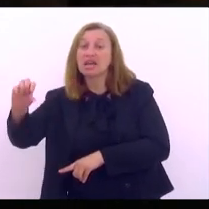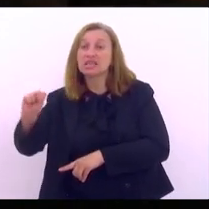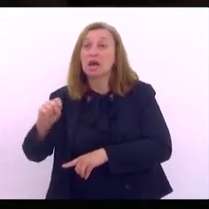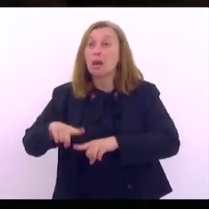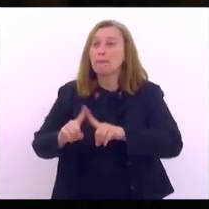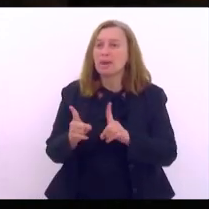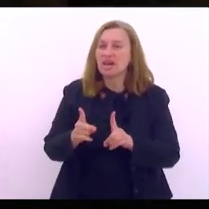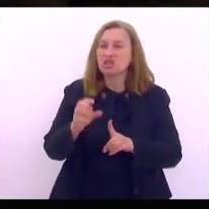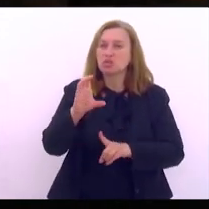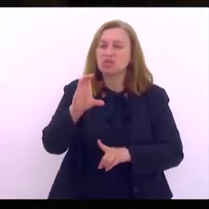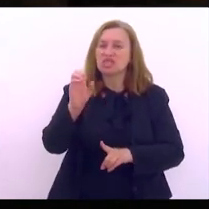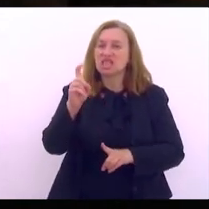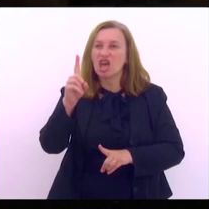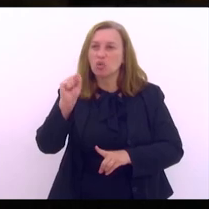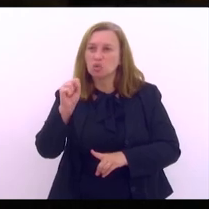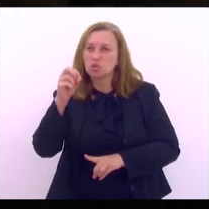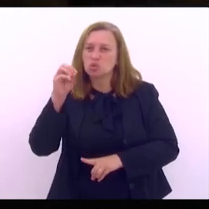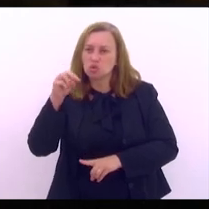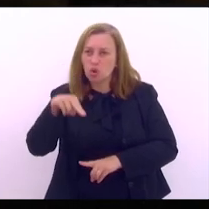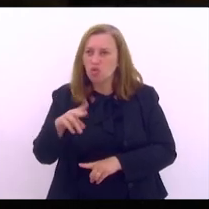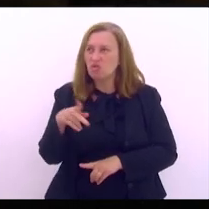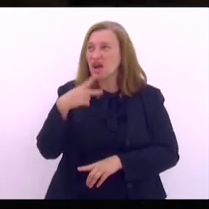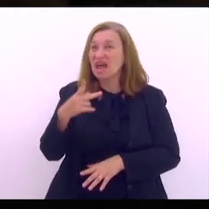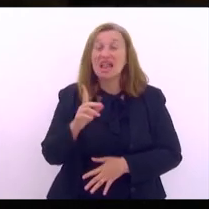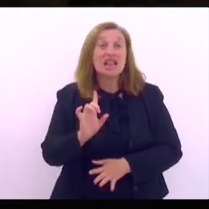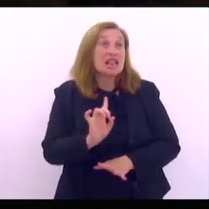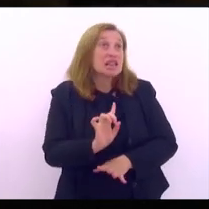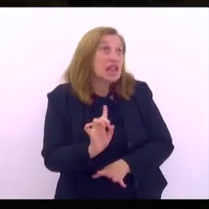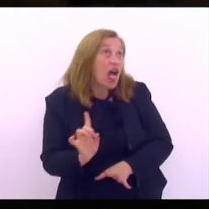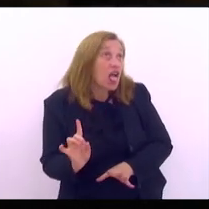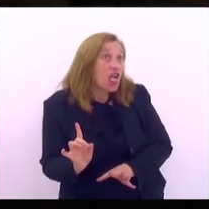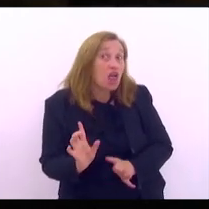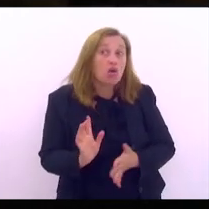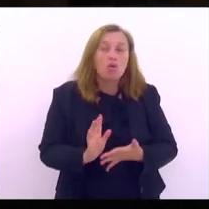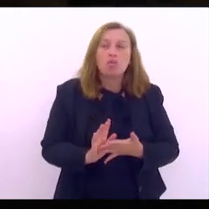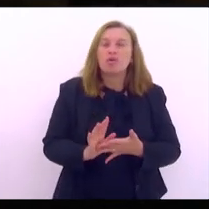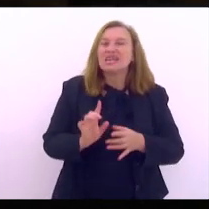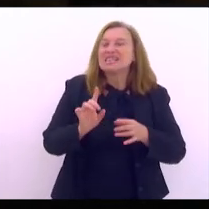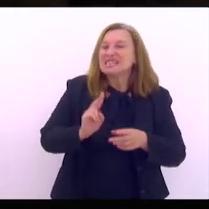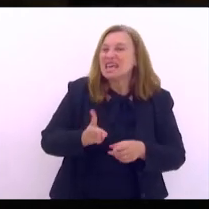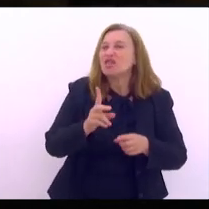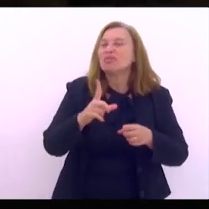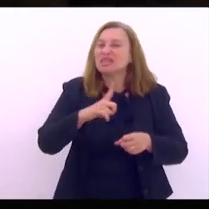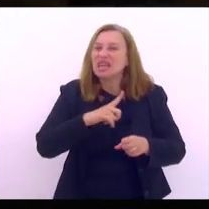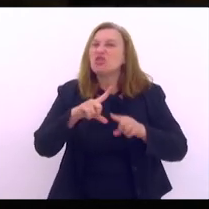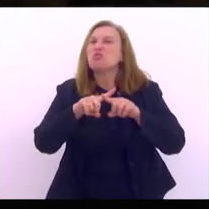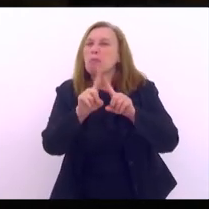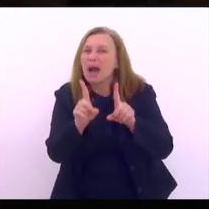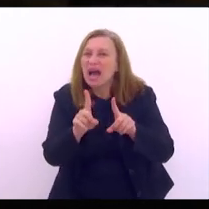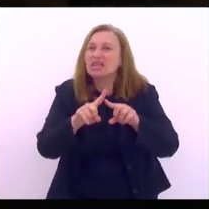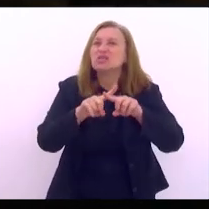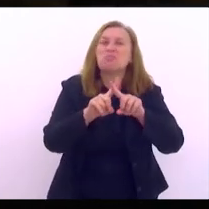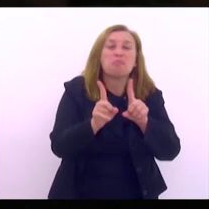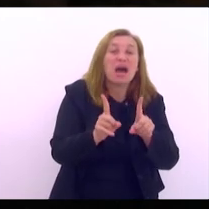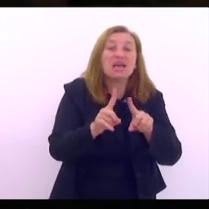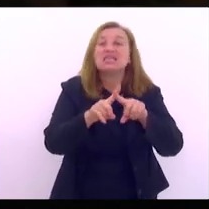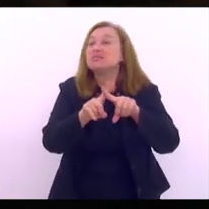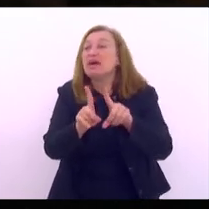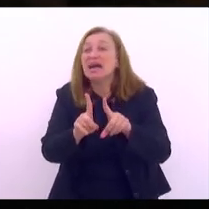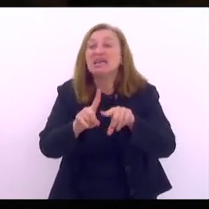Mas o Celso Amorim diz que... Não, mas sempre tem um mais. Repare que tem um mais.